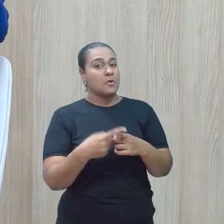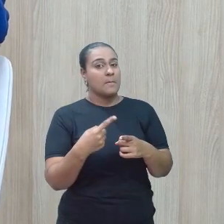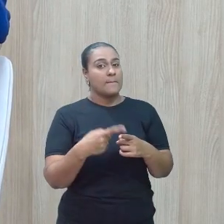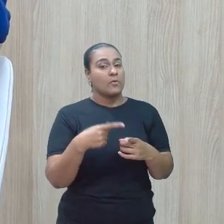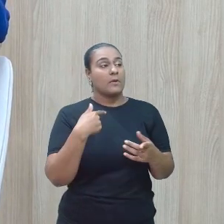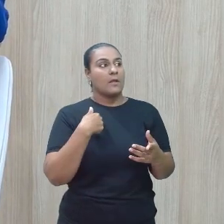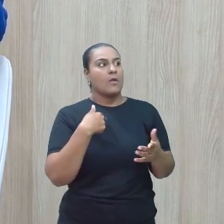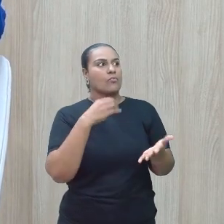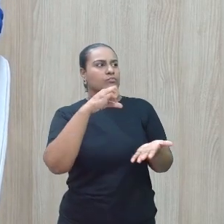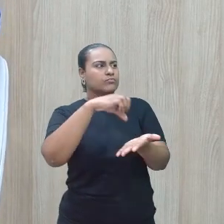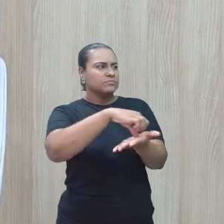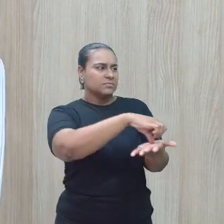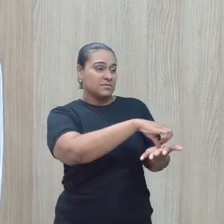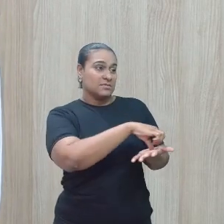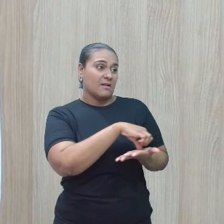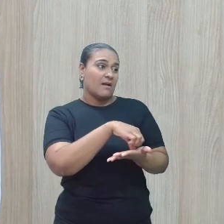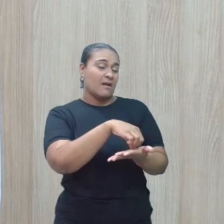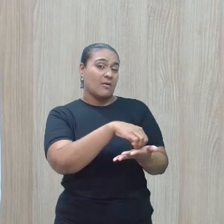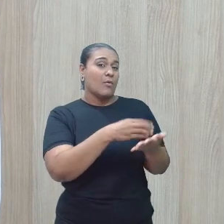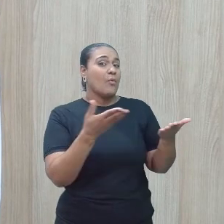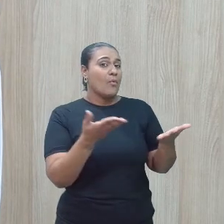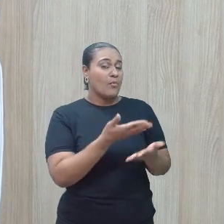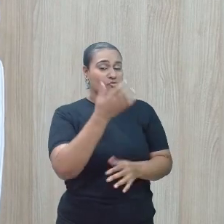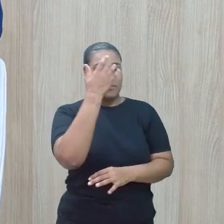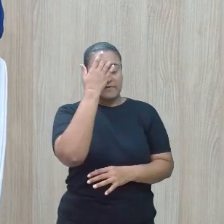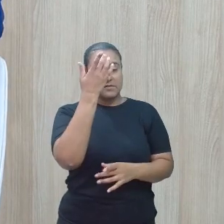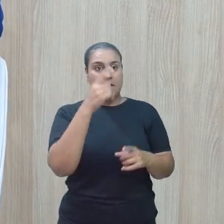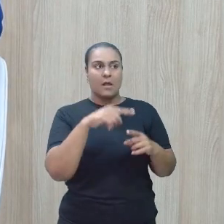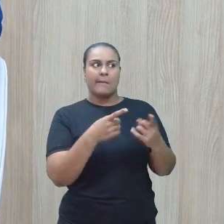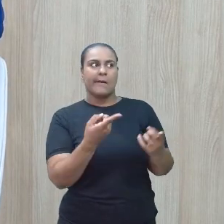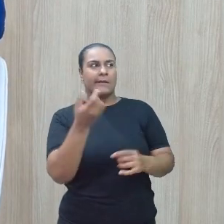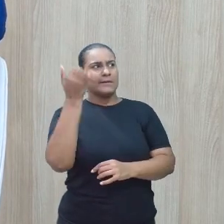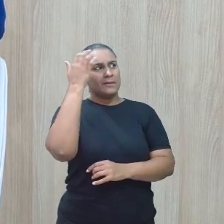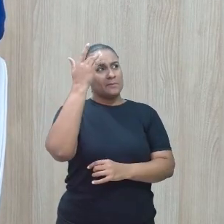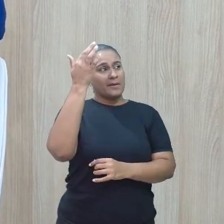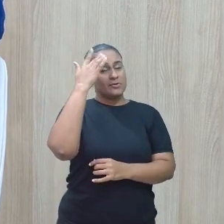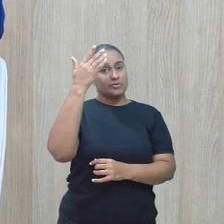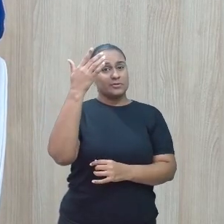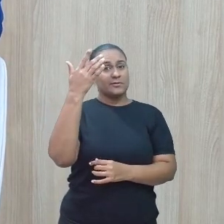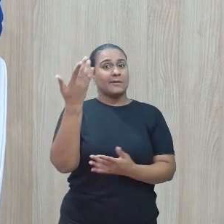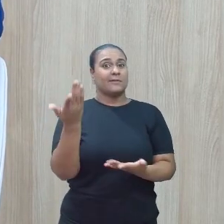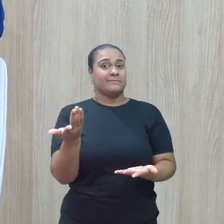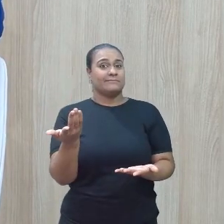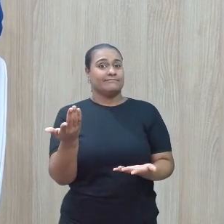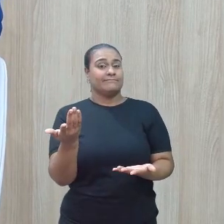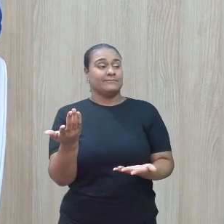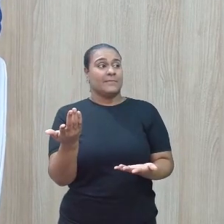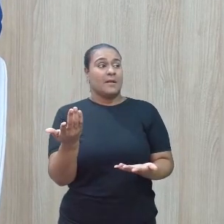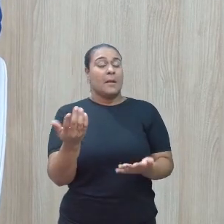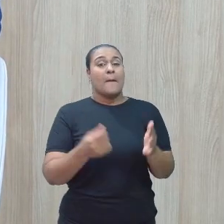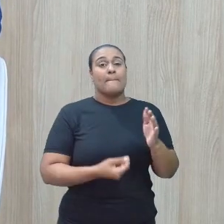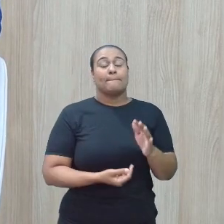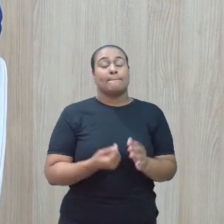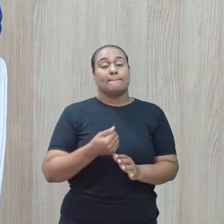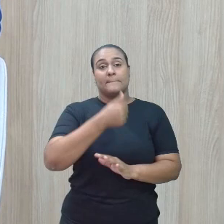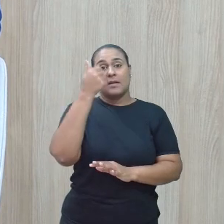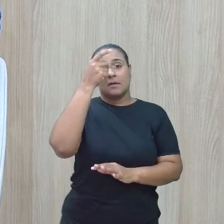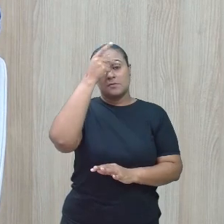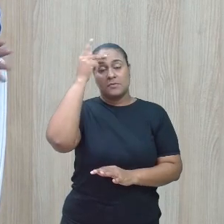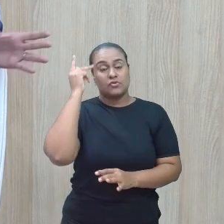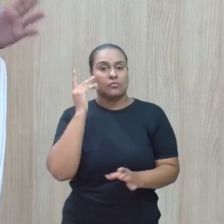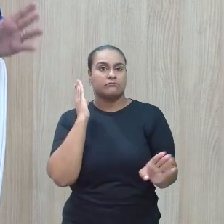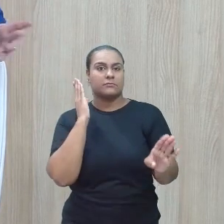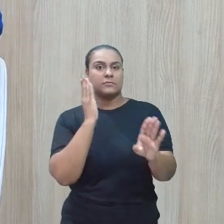oriento pelo GPS, né, gente? Hoje tudo ficou mais fácil, mas imagina quando essas primeiras pessoas